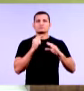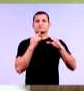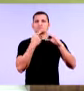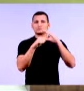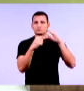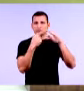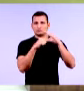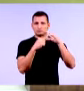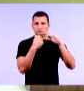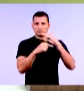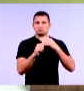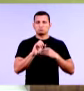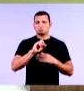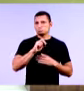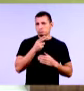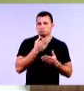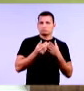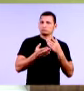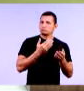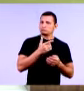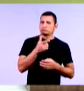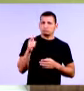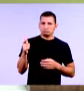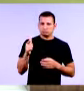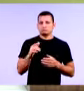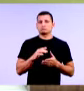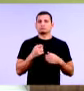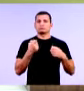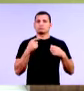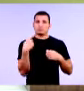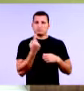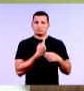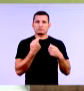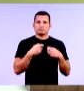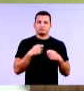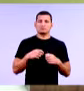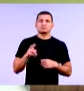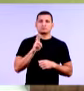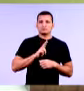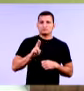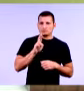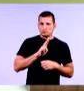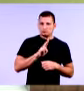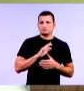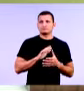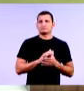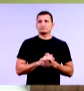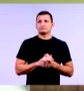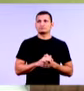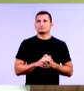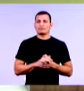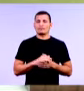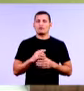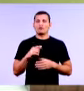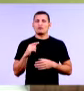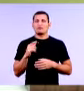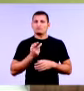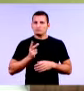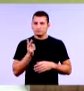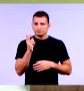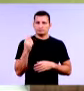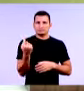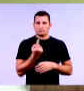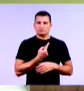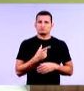qualquer outro serviço que diga respeito a gente que a gente precise utilizar em algum momento, né? Ou seja, todos os momentos nós estamos, de um modo ou de outro,